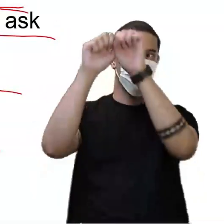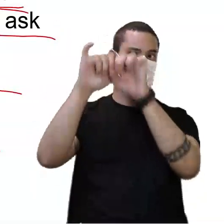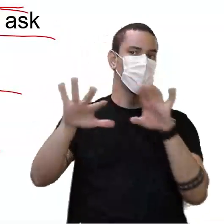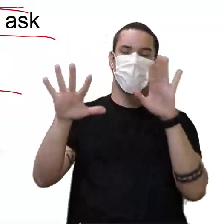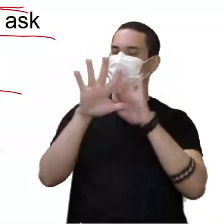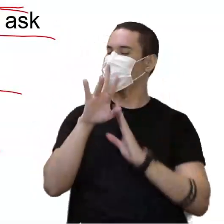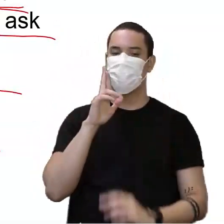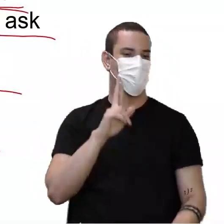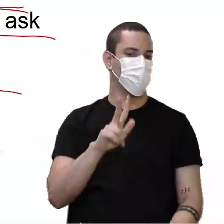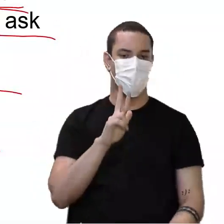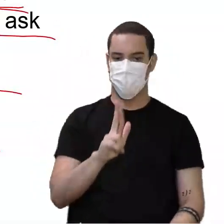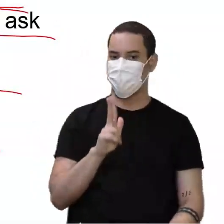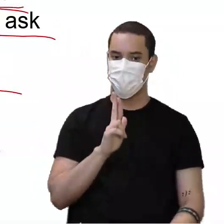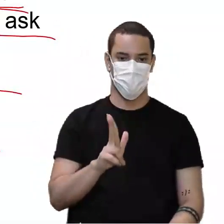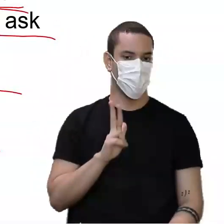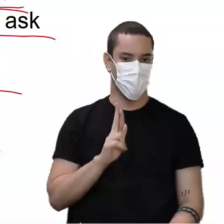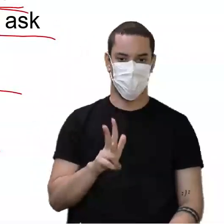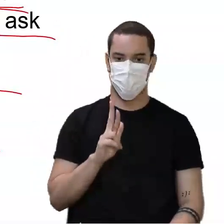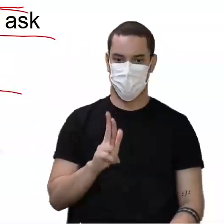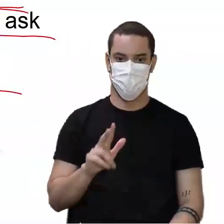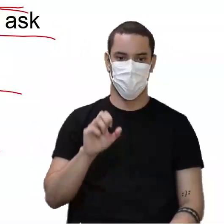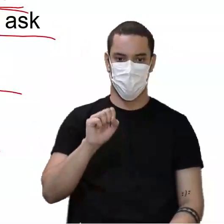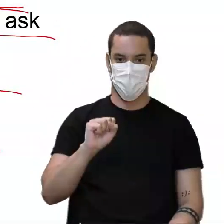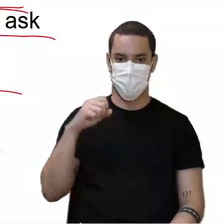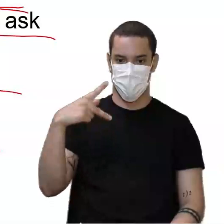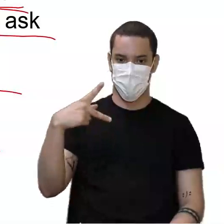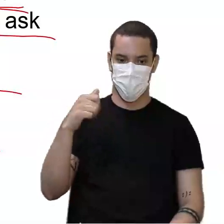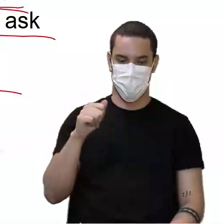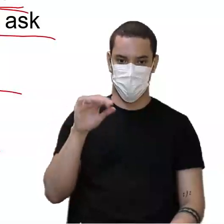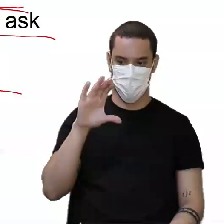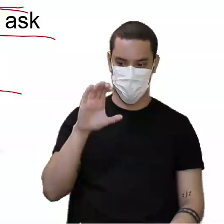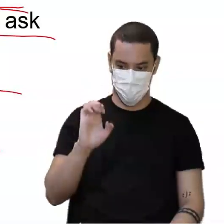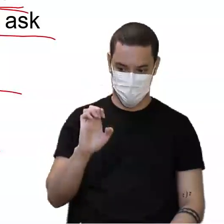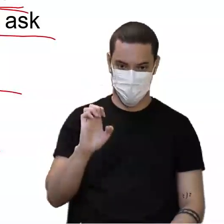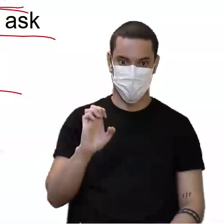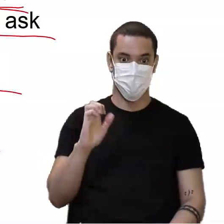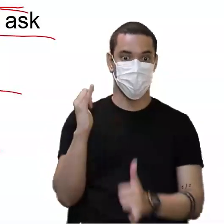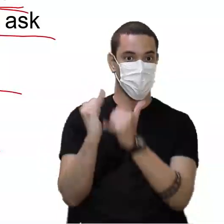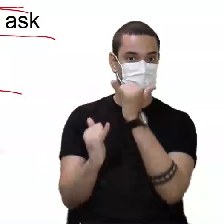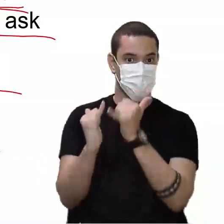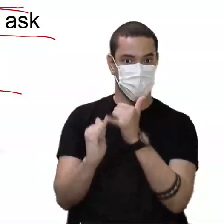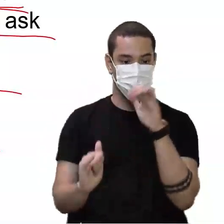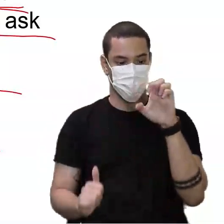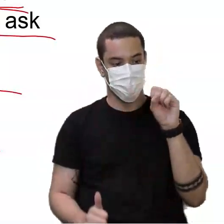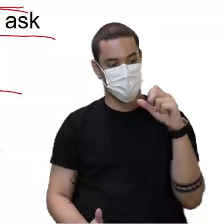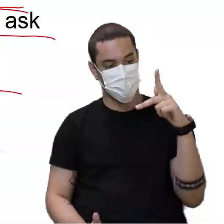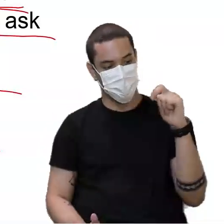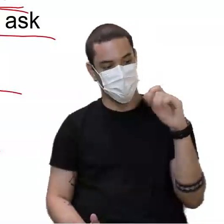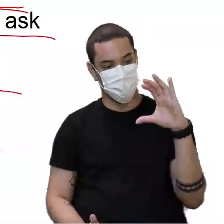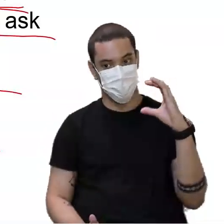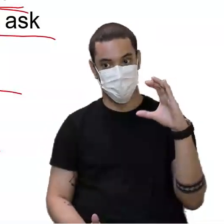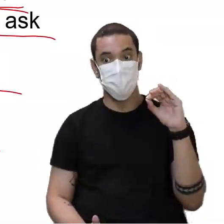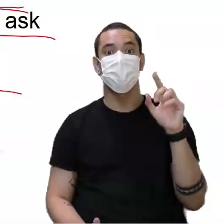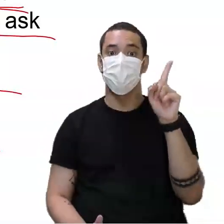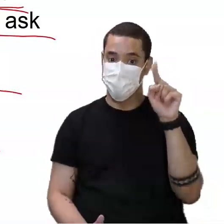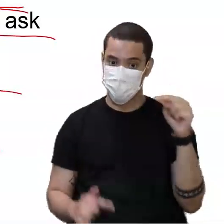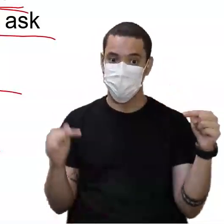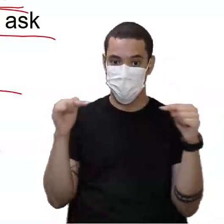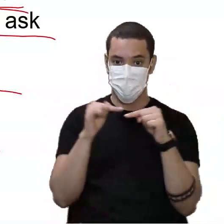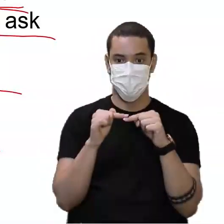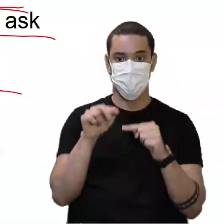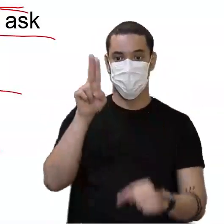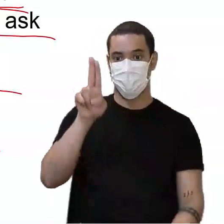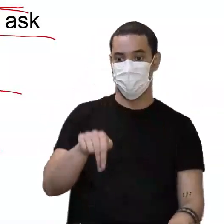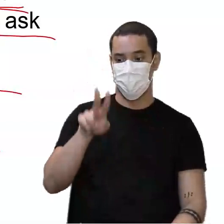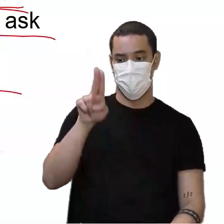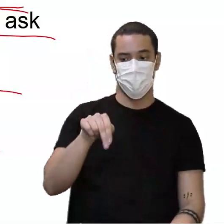verdade. Ele diz aqui space, uma palavra cognata, parece com espaço, né? E aí você tem um never aqui e você